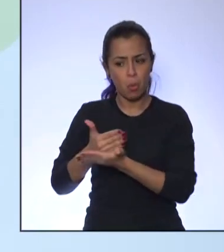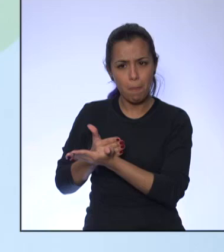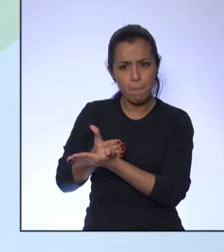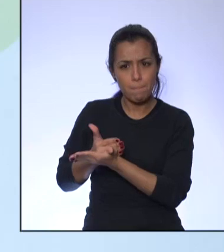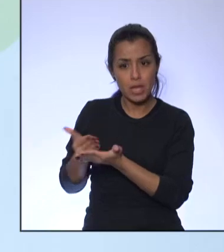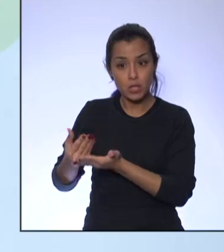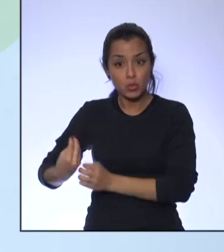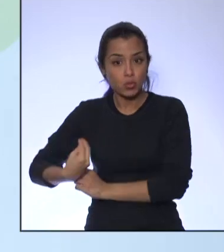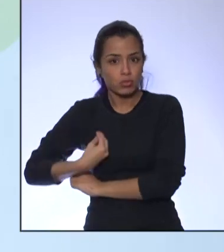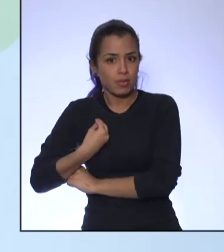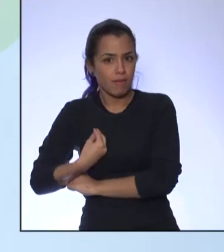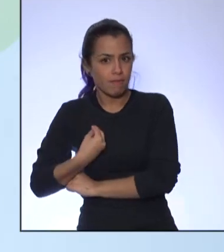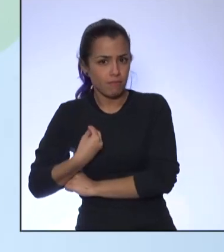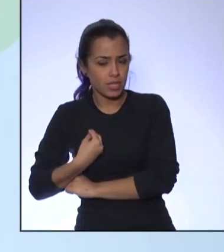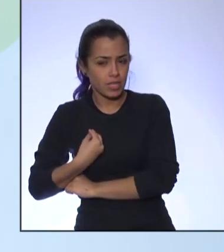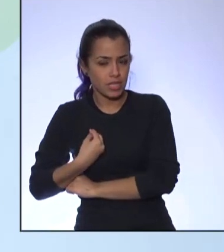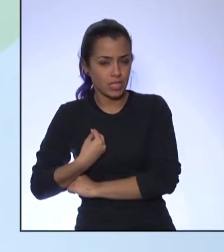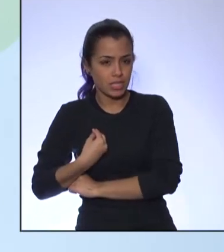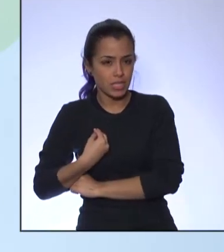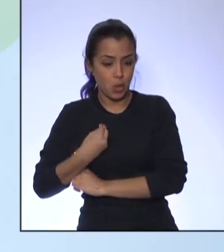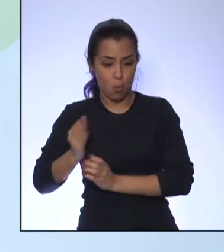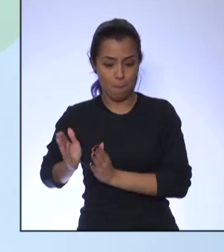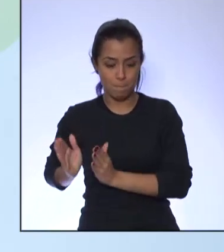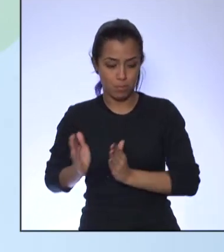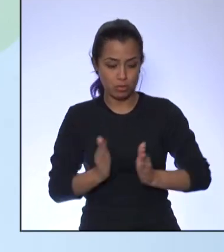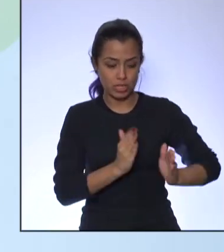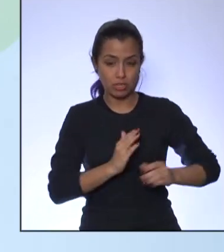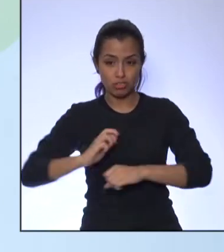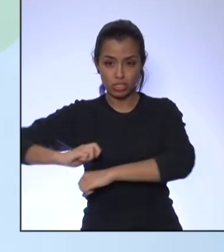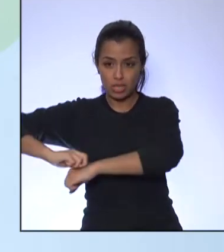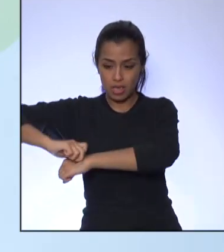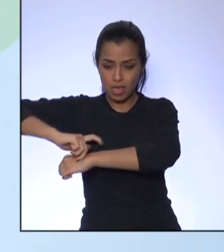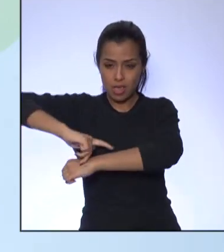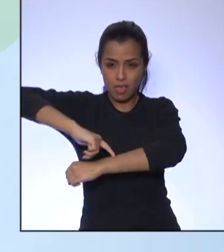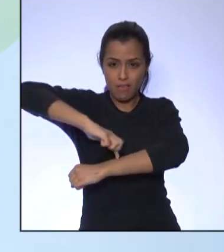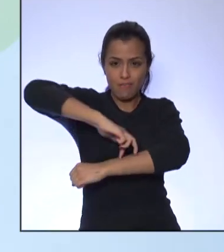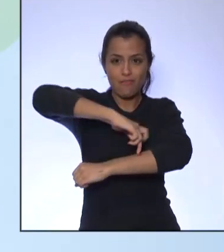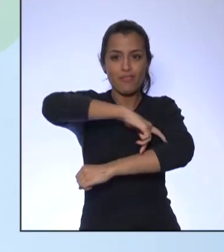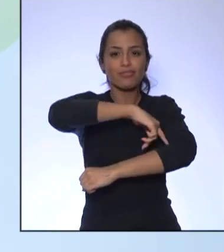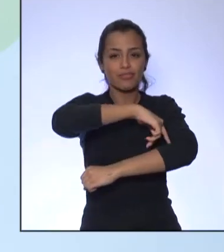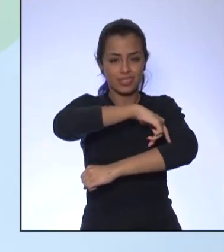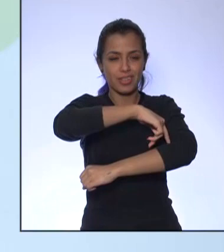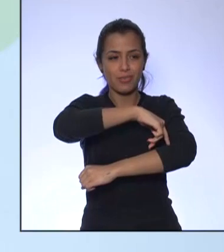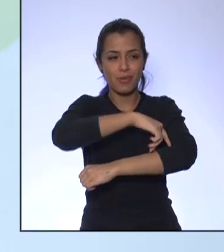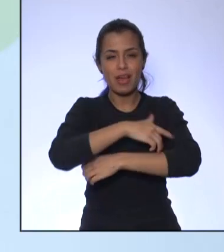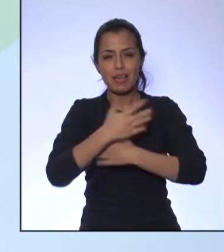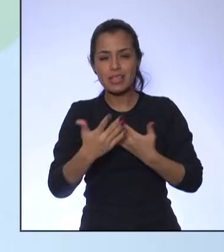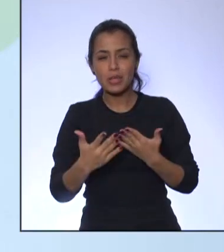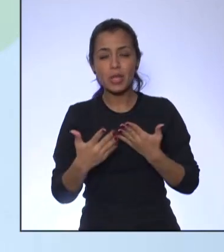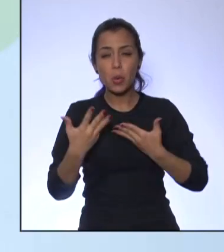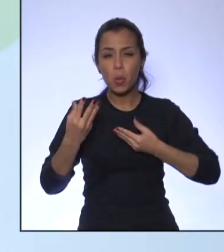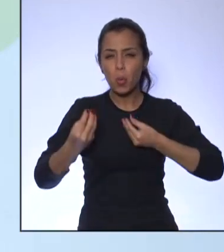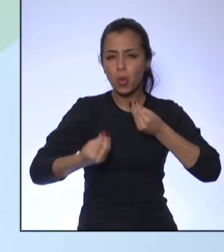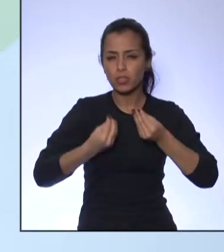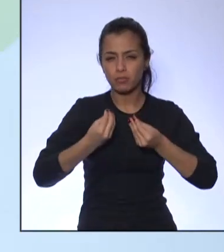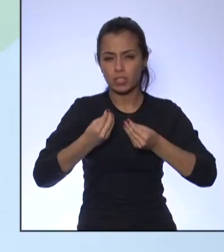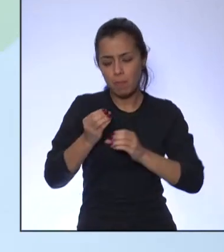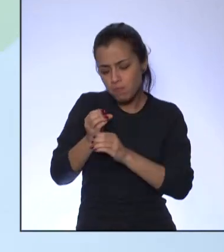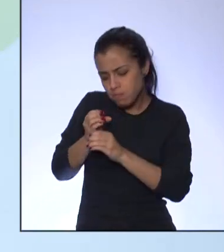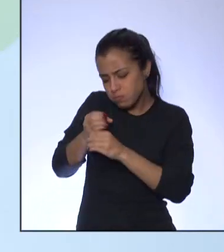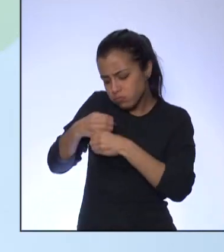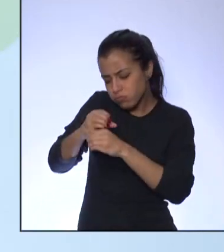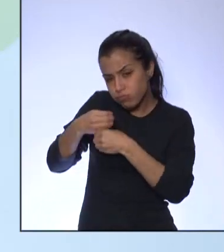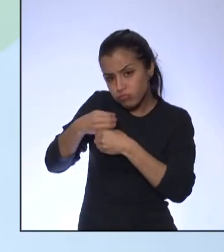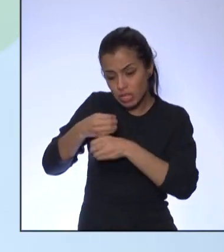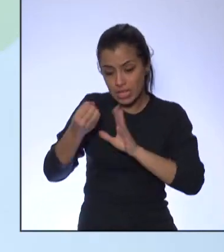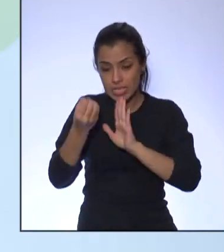de evolução. Nesse momento, a gente trabalha o conceito de célula mais na unidade celular, que é uma estrutura.